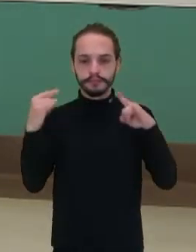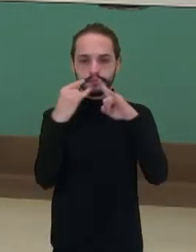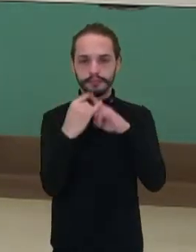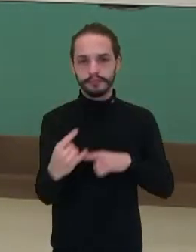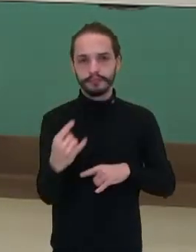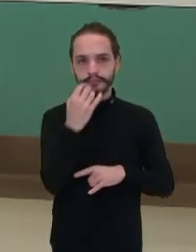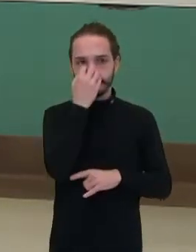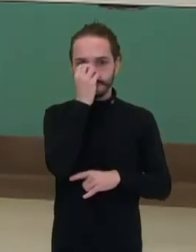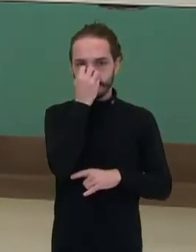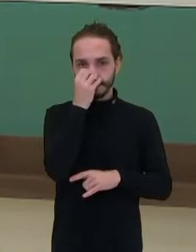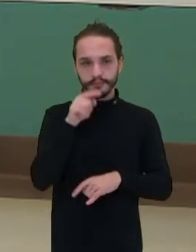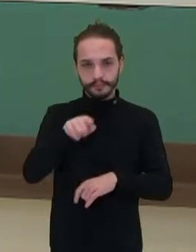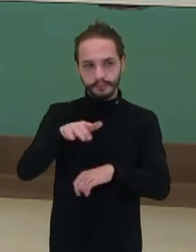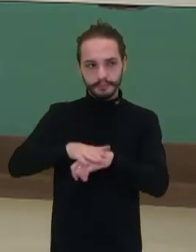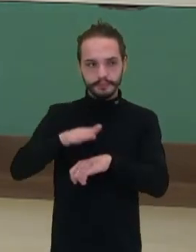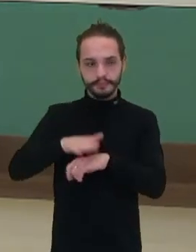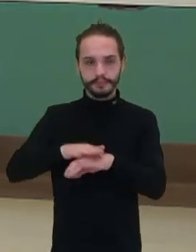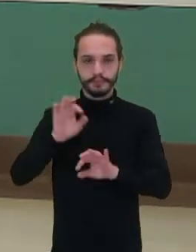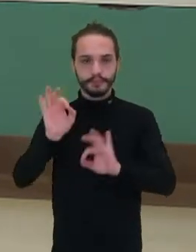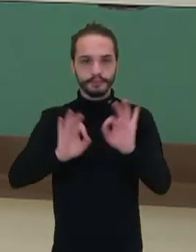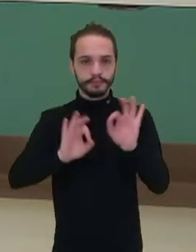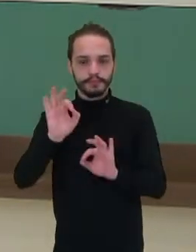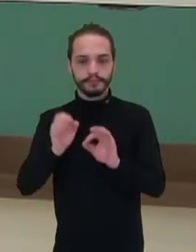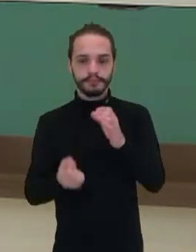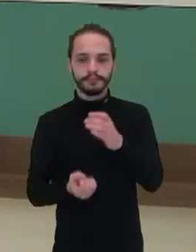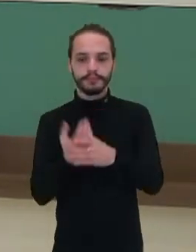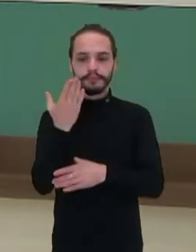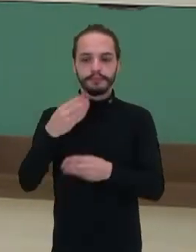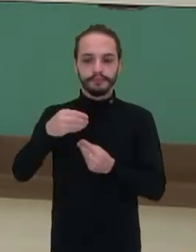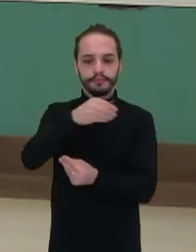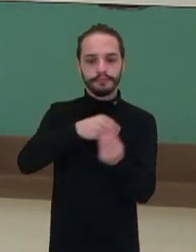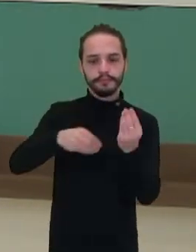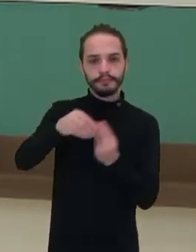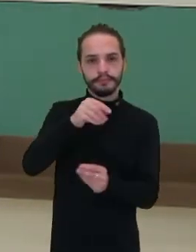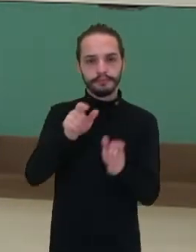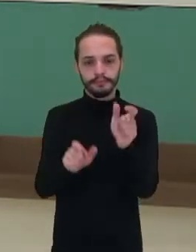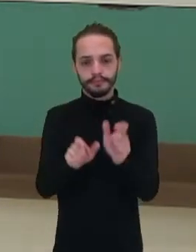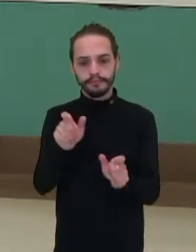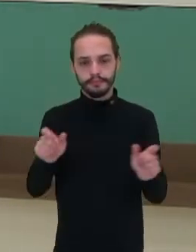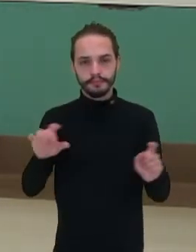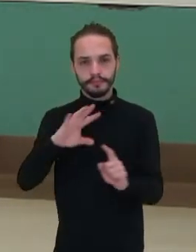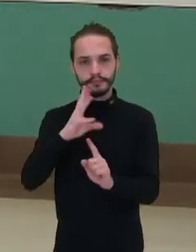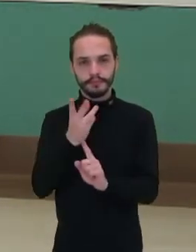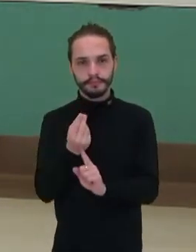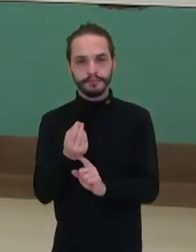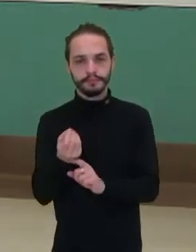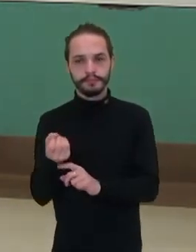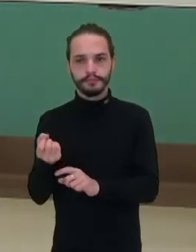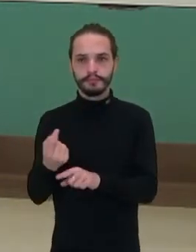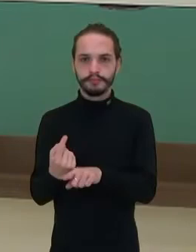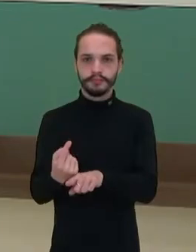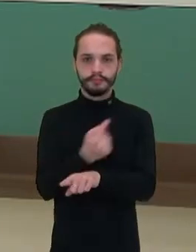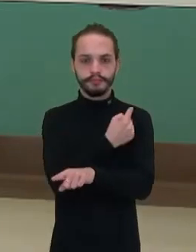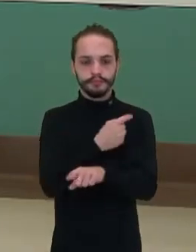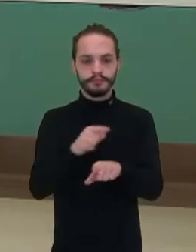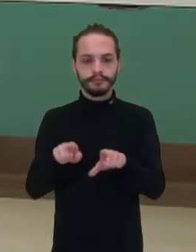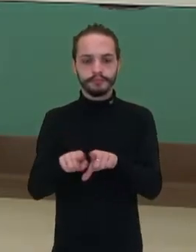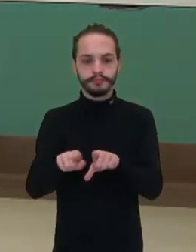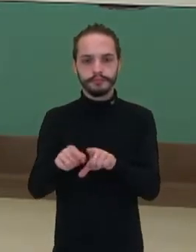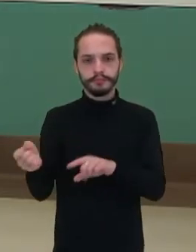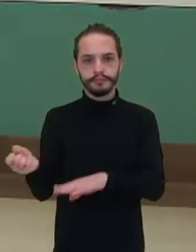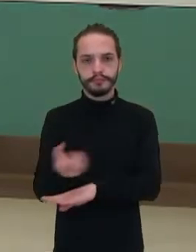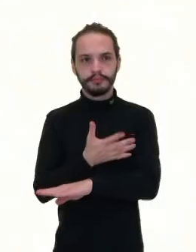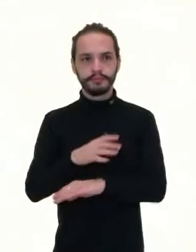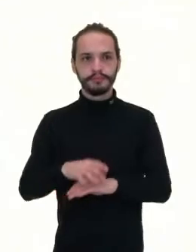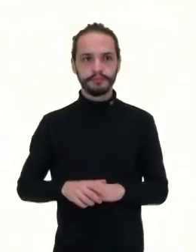fazer exatamente essa mistura de artistas antigos com uma nova visão que a gente vai conhecer agora. Então o circo moderno